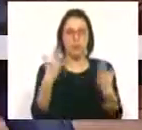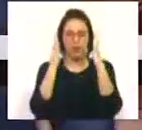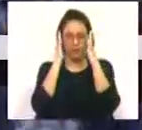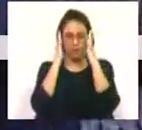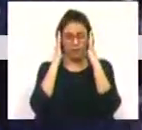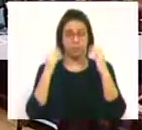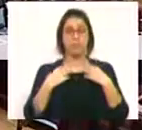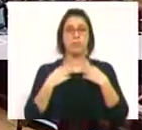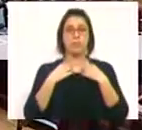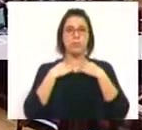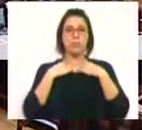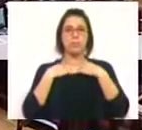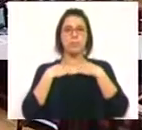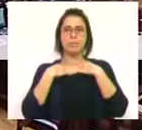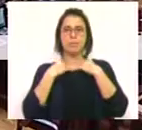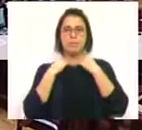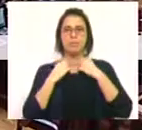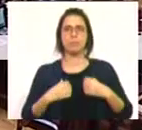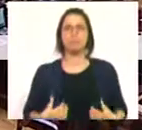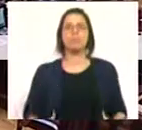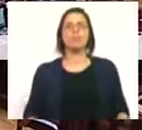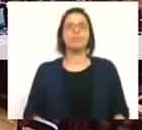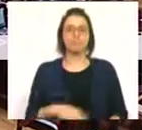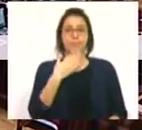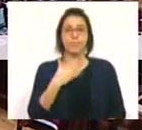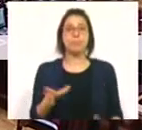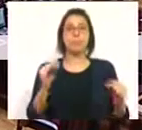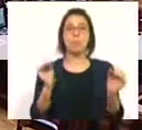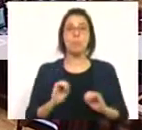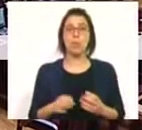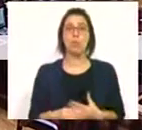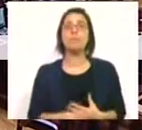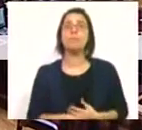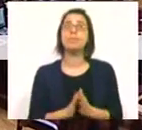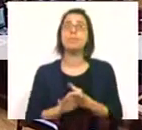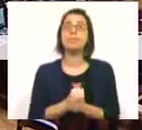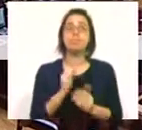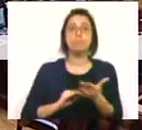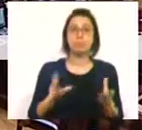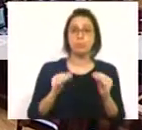Muito obrigado, Sr. Deputado. Não há mais